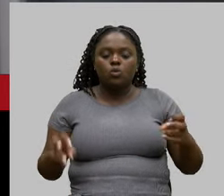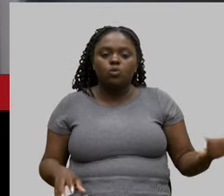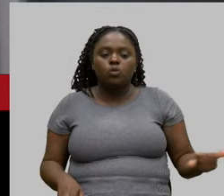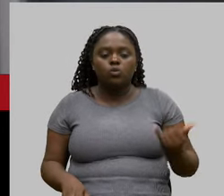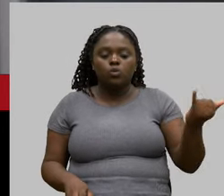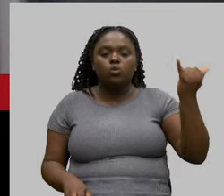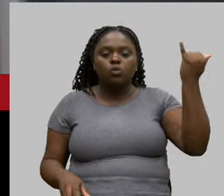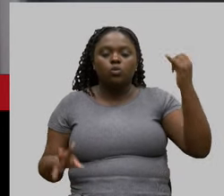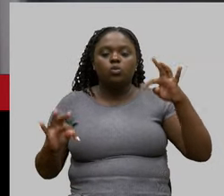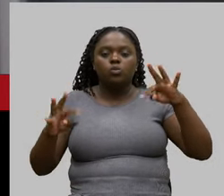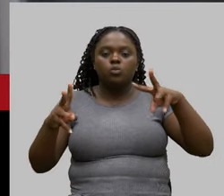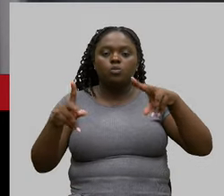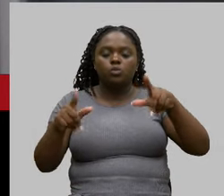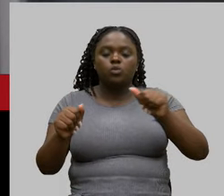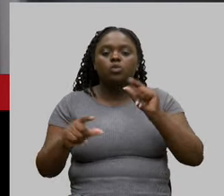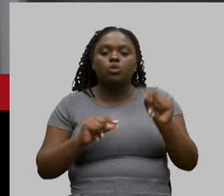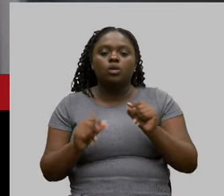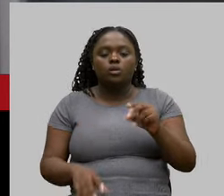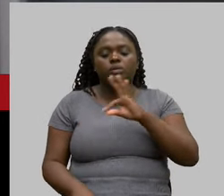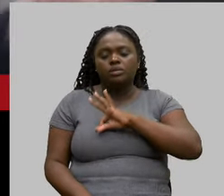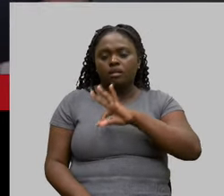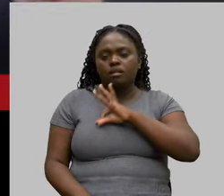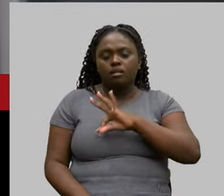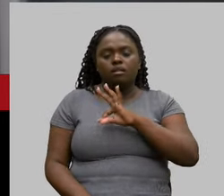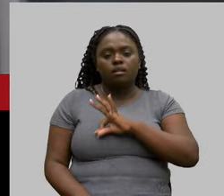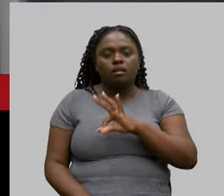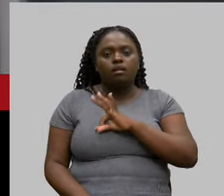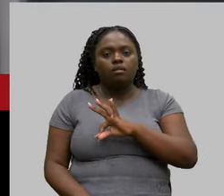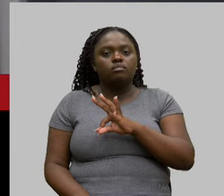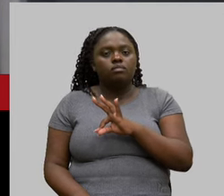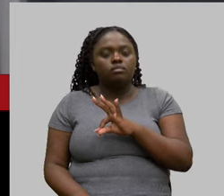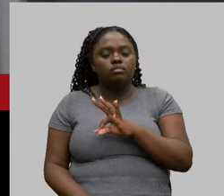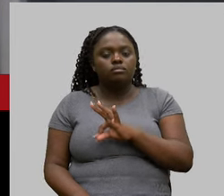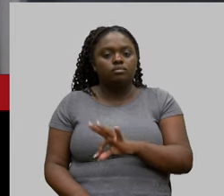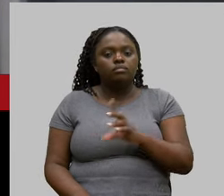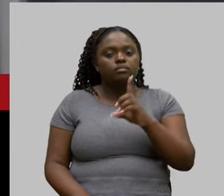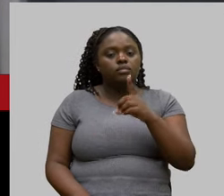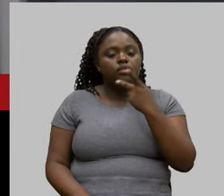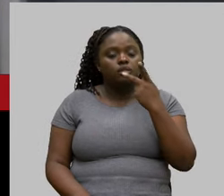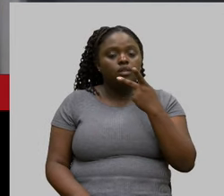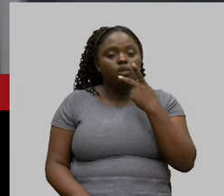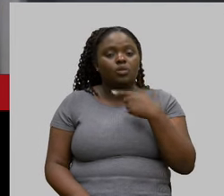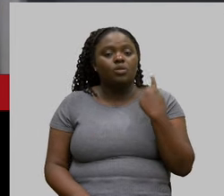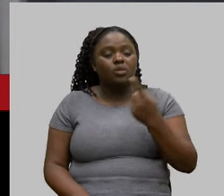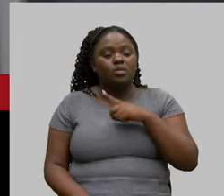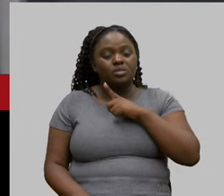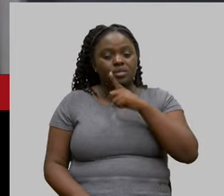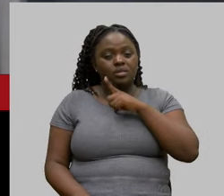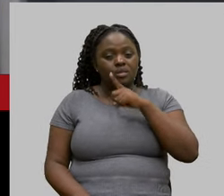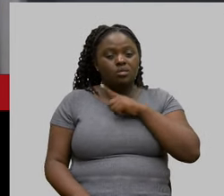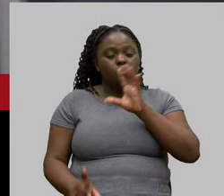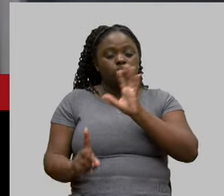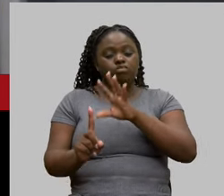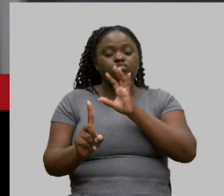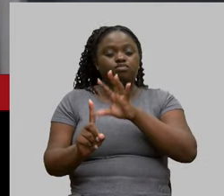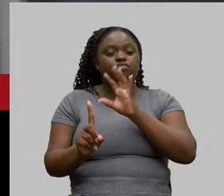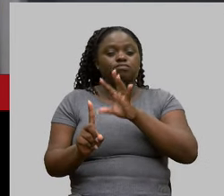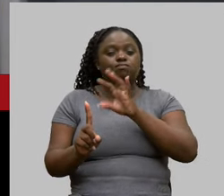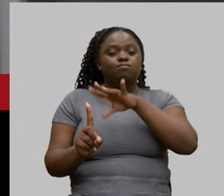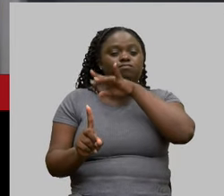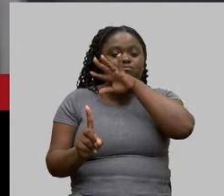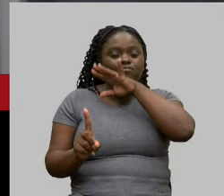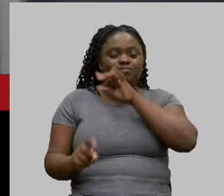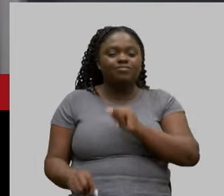porque aquela coisa o funcionário público eh como Deputado delec já falou nós estamos sofrendo constantes ataques aí estamos agora com a questão do